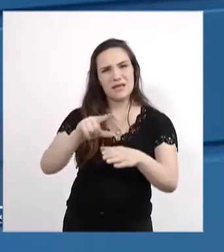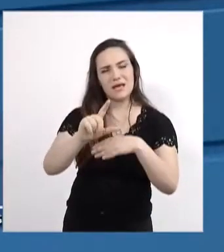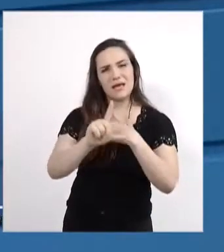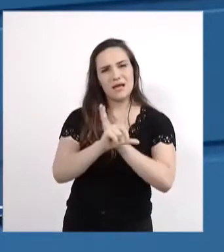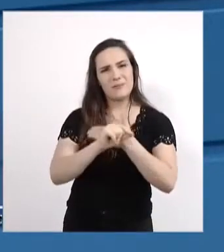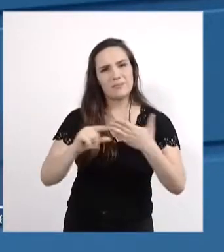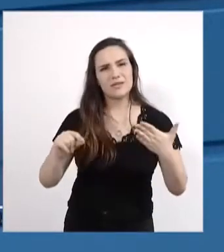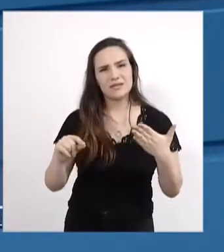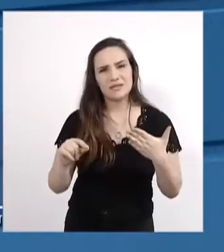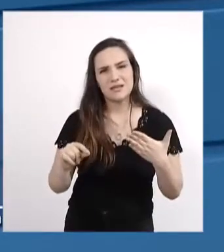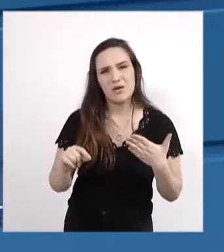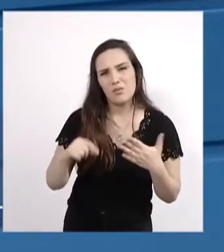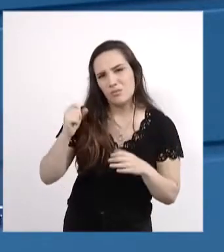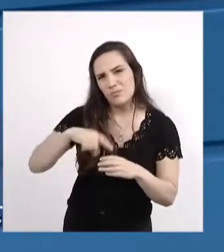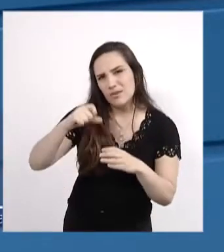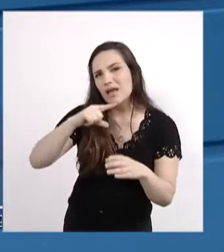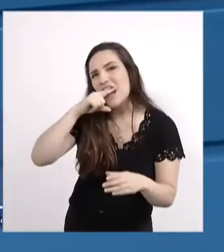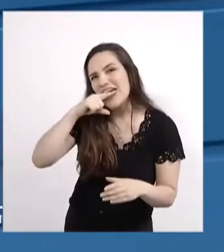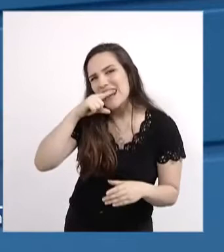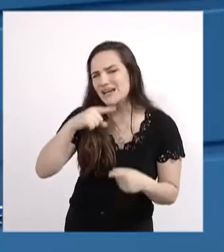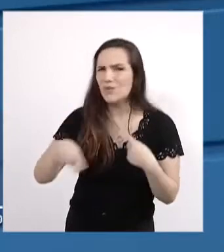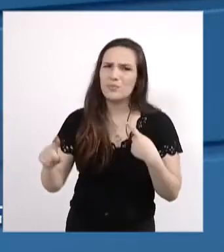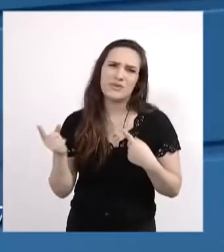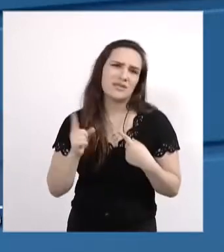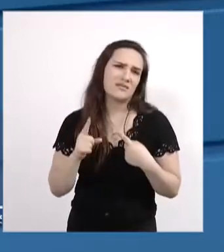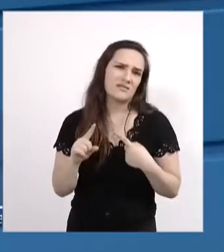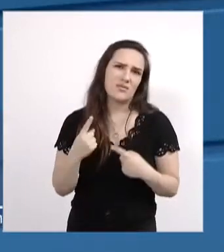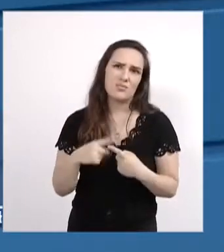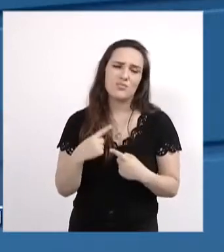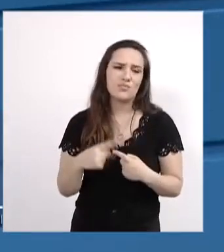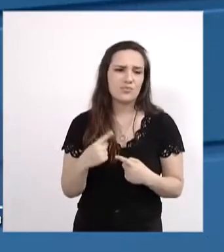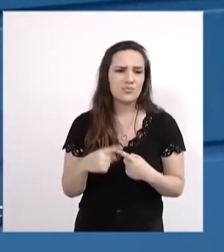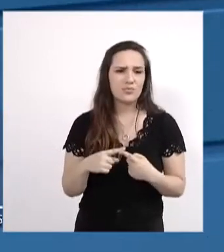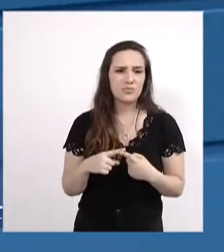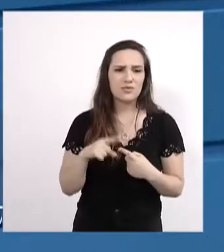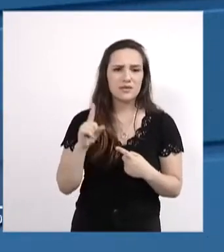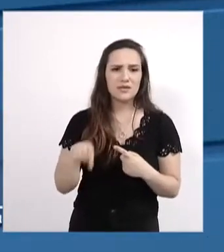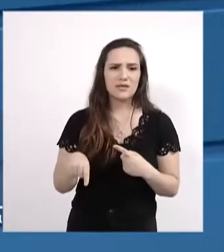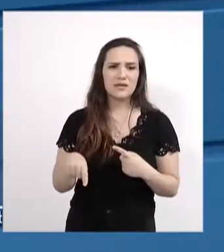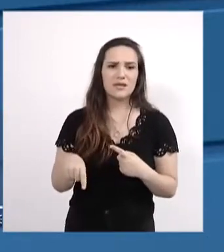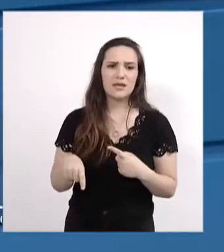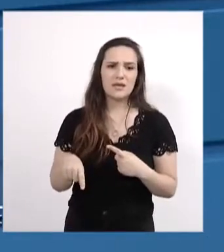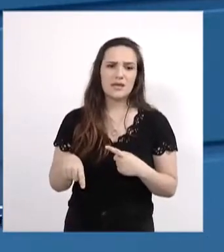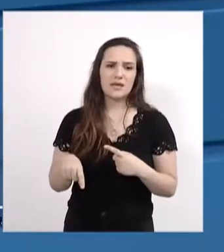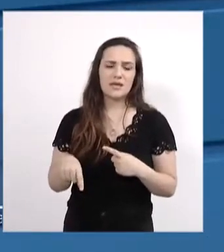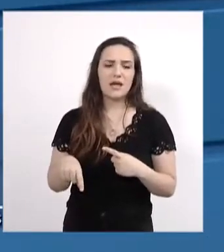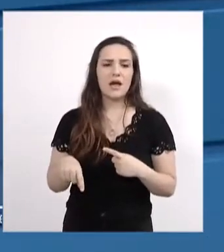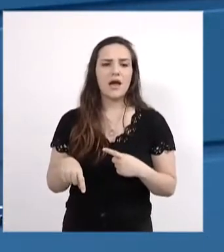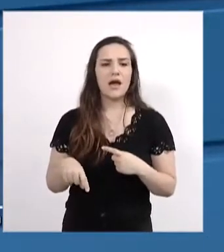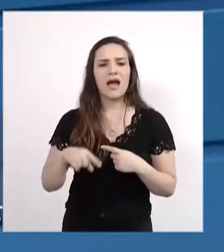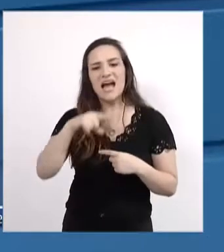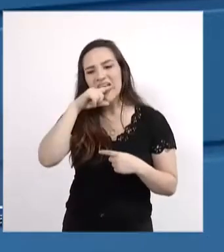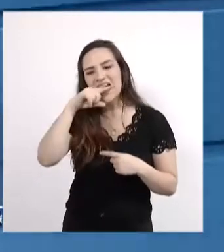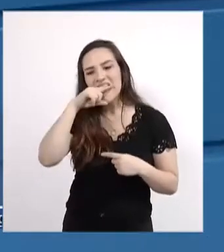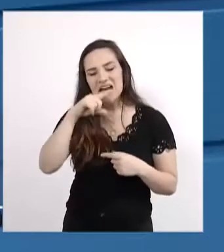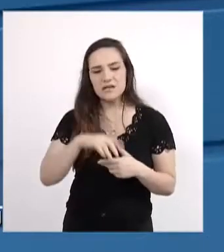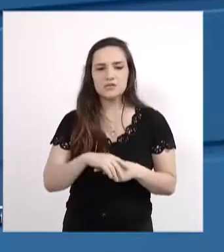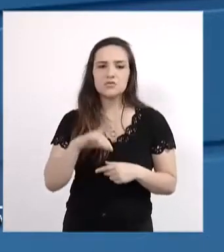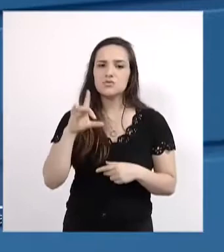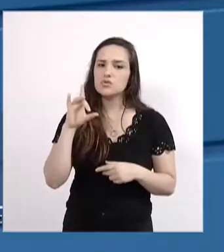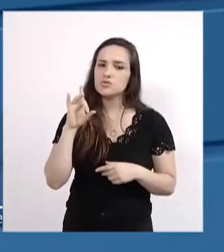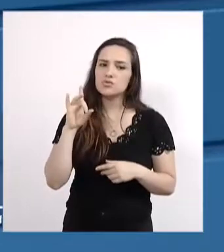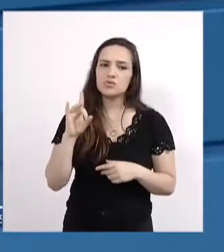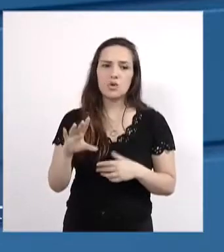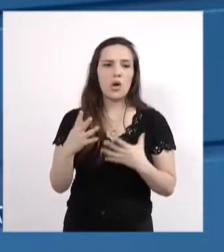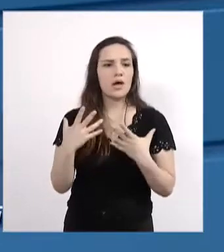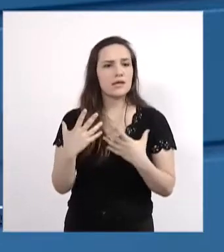numa logística de 40 quilômetros de frete, ela não suporta mais do que 40